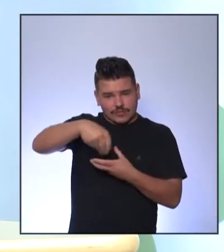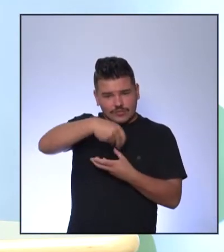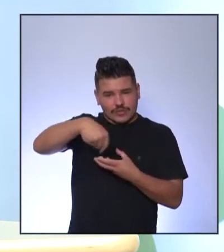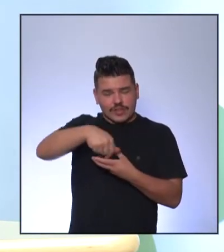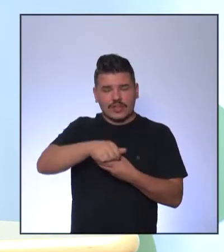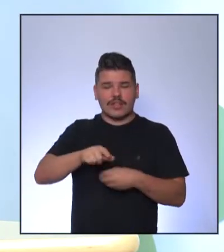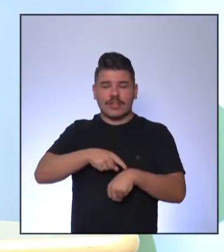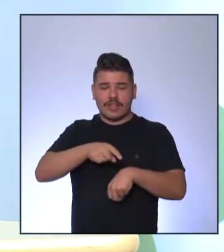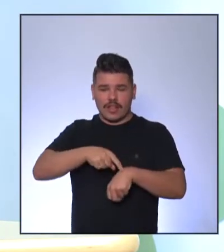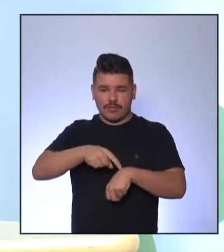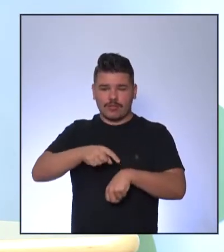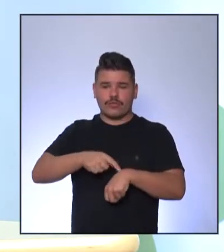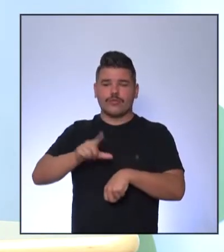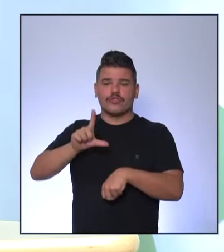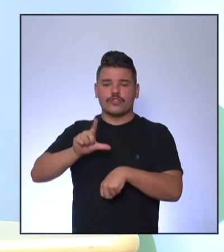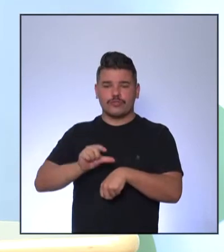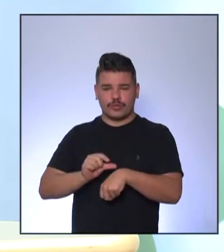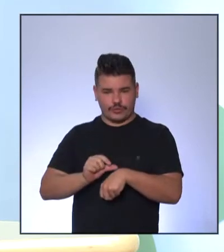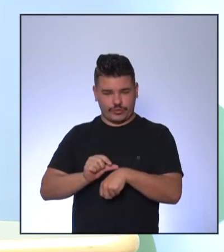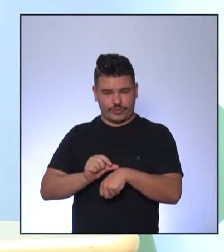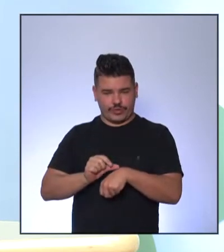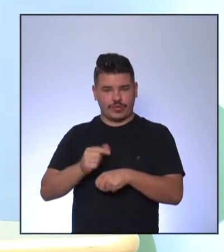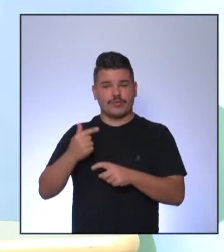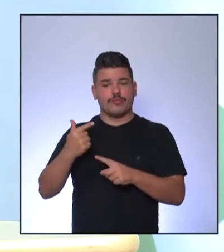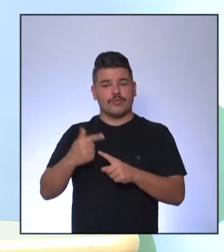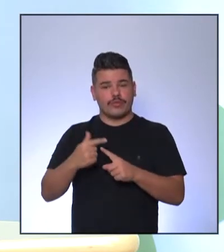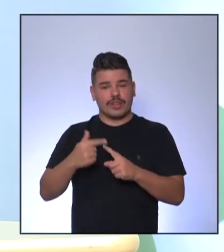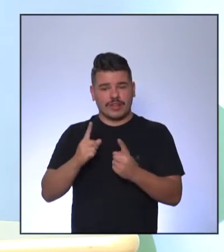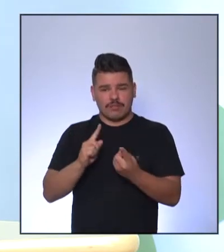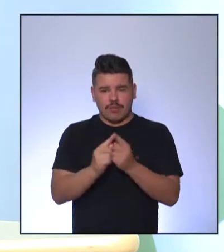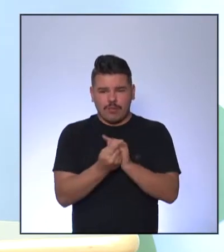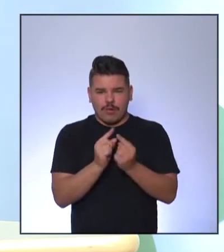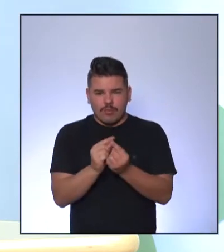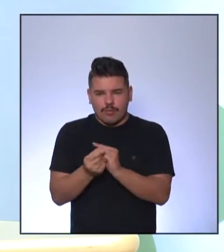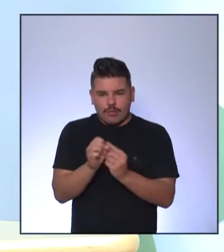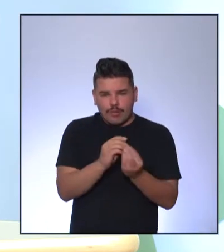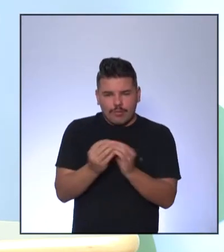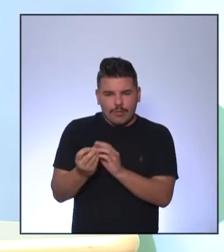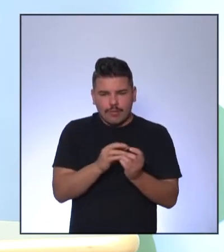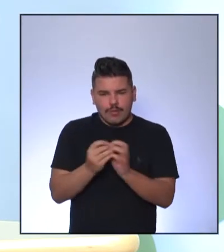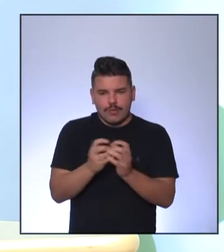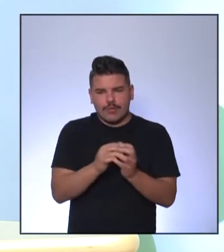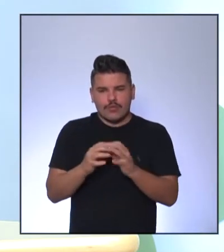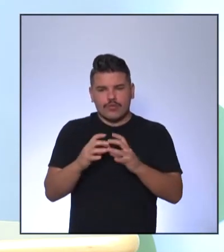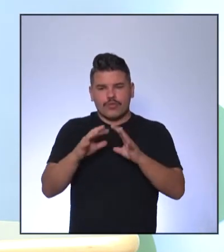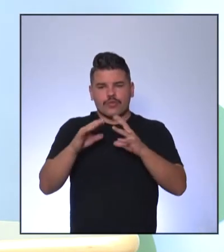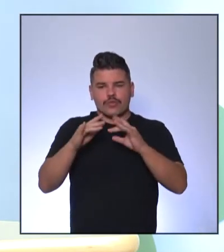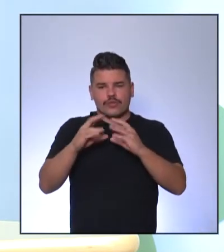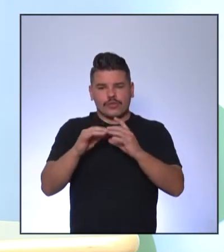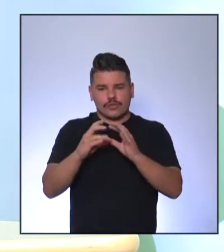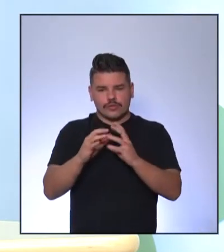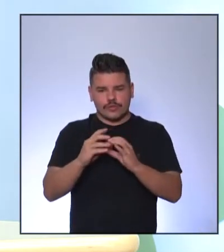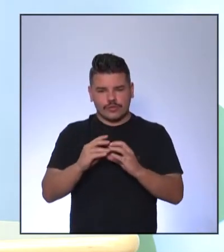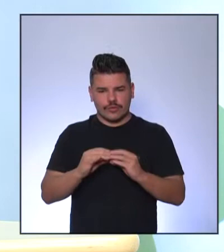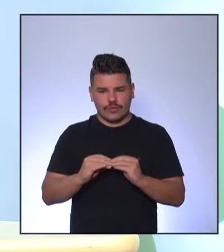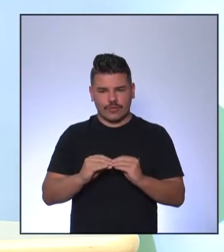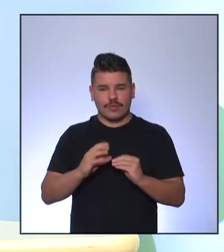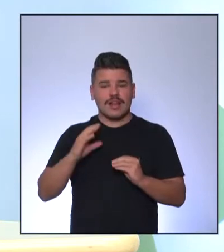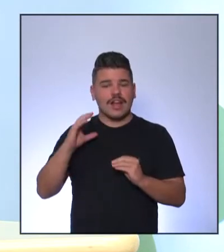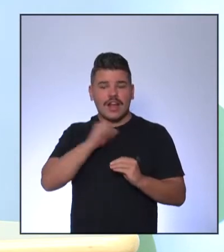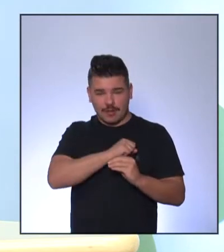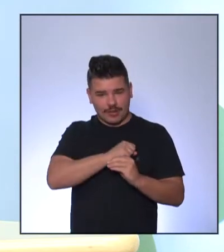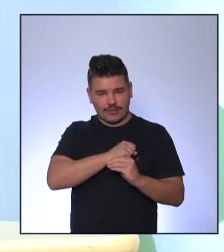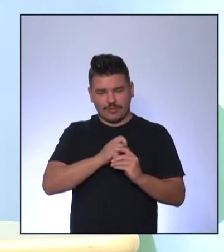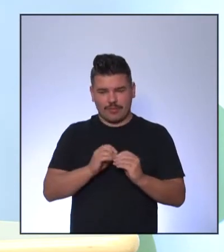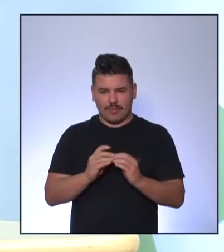Esse aumento na concentração favorece as colisões e faz com que o tempo diminua, com que a velocidade da reação seja maior,